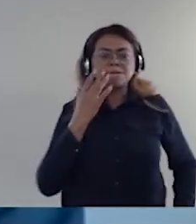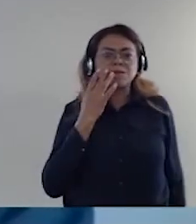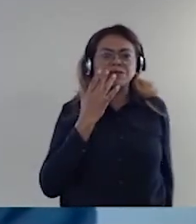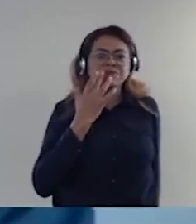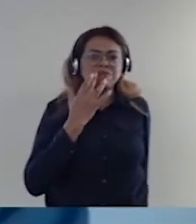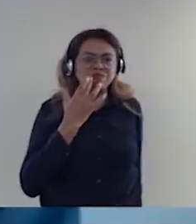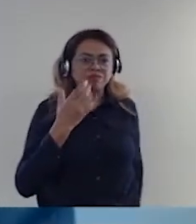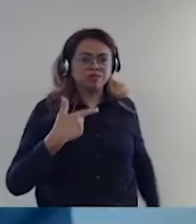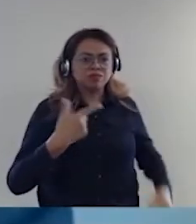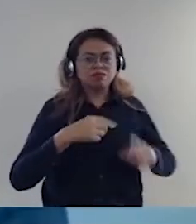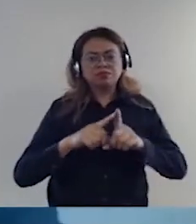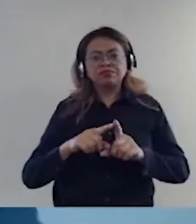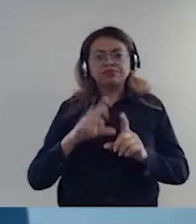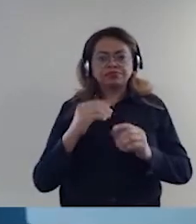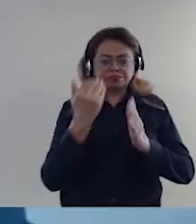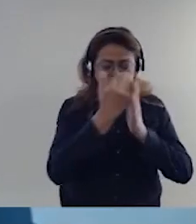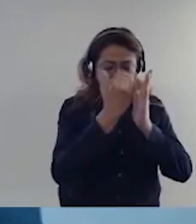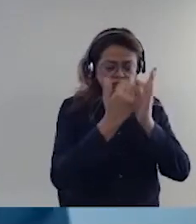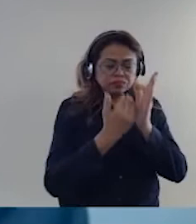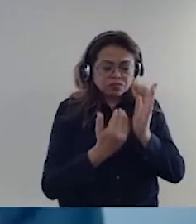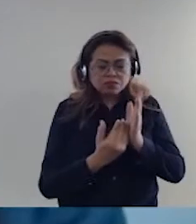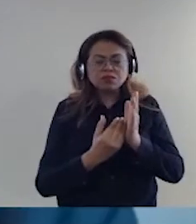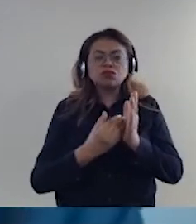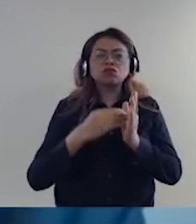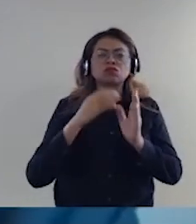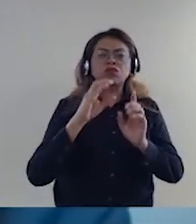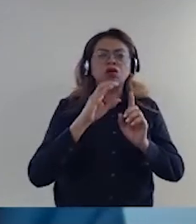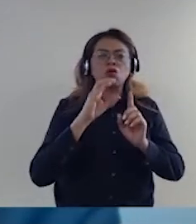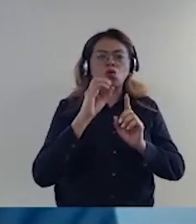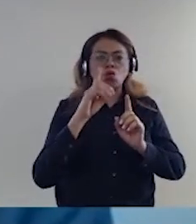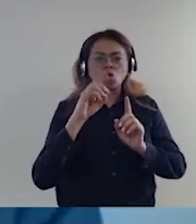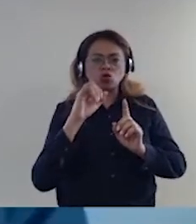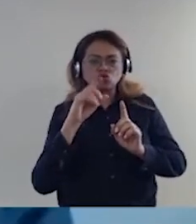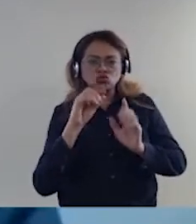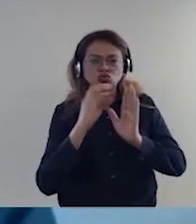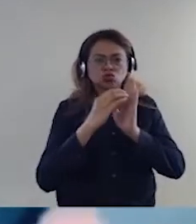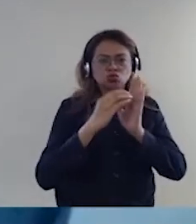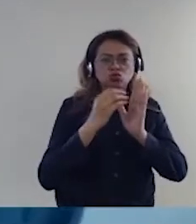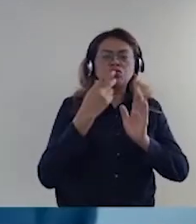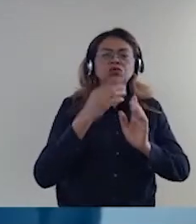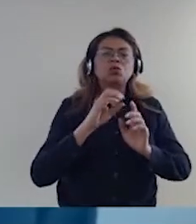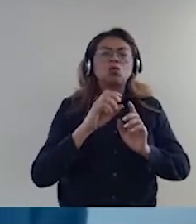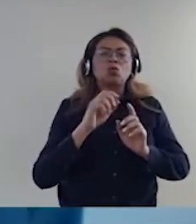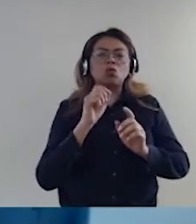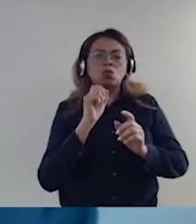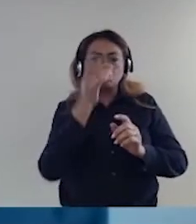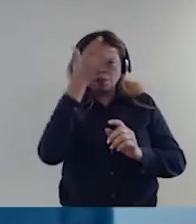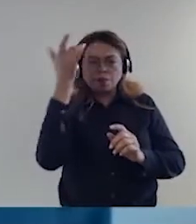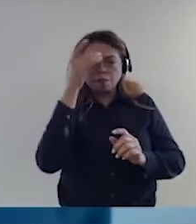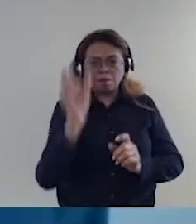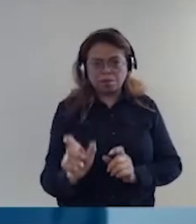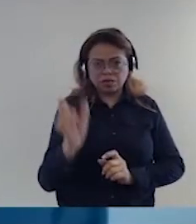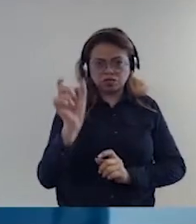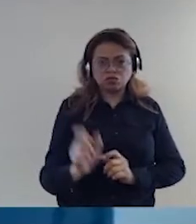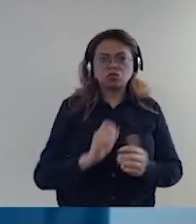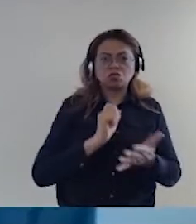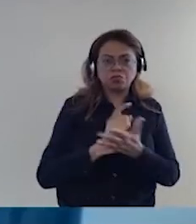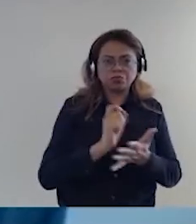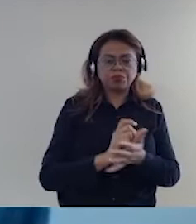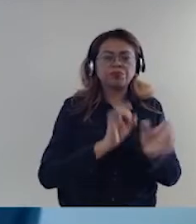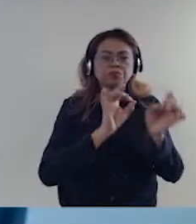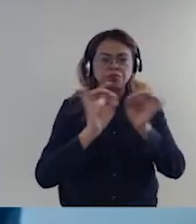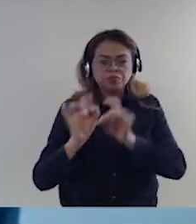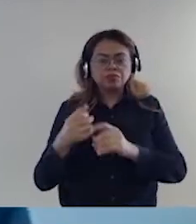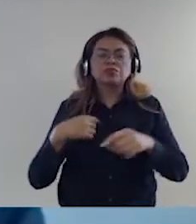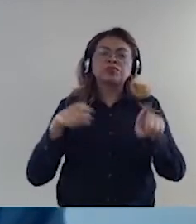de medidas que o Código do Consumidor prepara para ele. Eu chamo a atenção que a própria lei